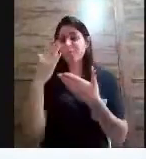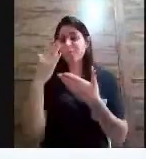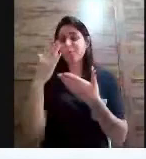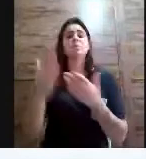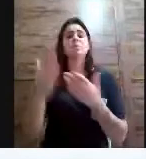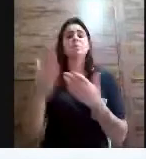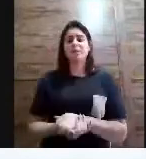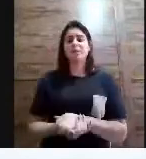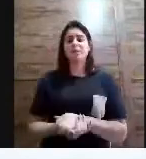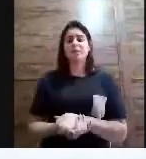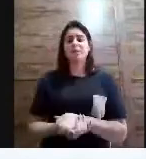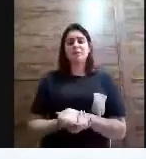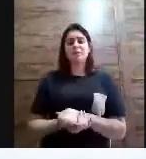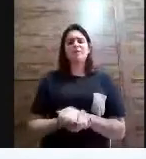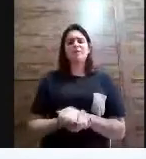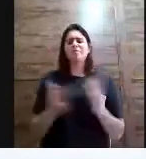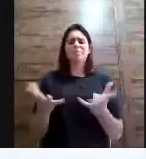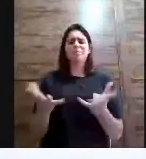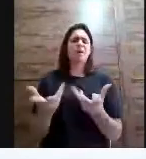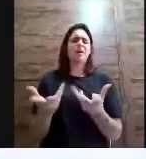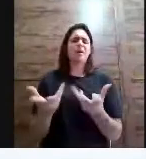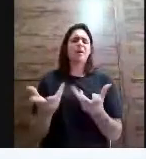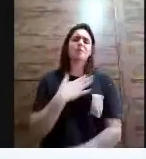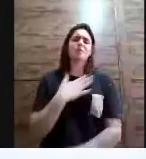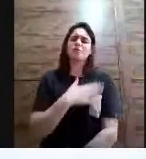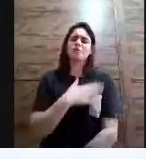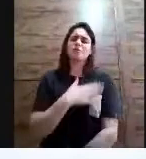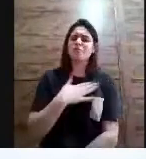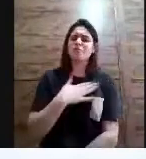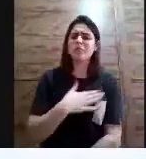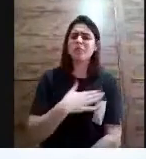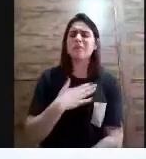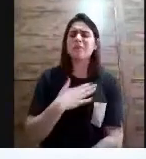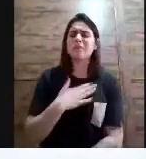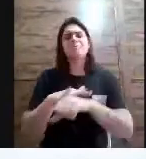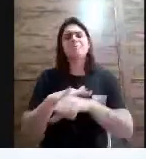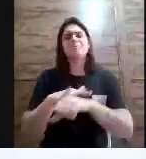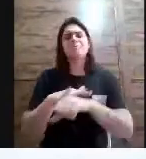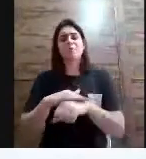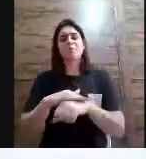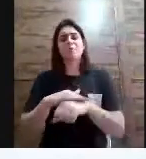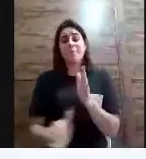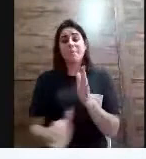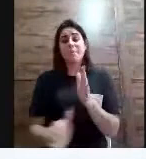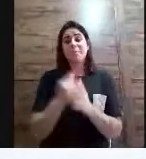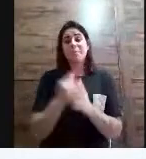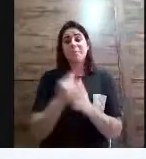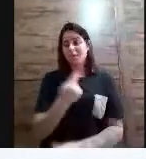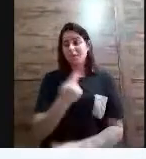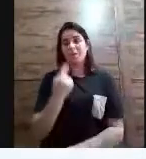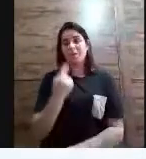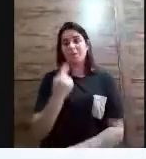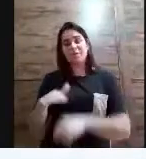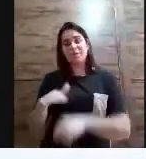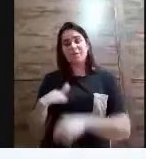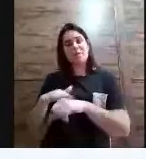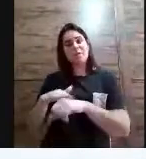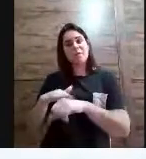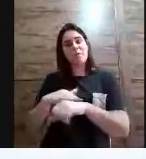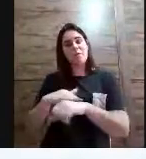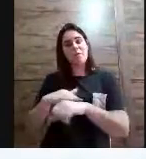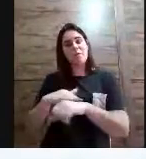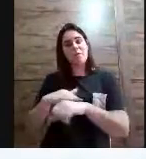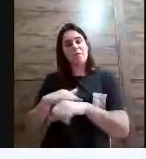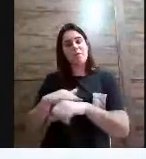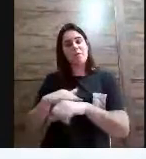foi um prazer tê-la aqui. Espero que seja só a primeira vez, que agora que a senhora já conhece o caminho, que a senhora venha mais vezes. Tudo bem.